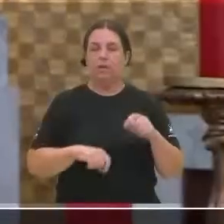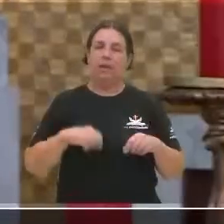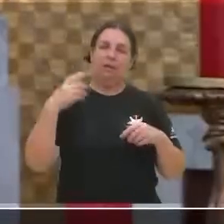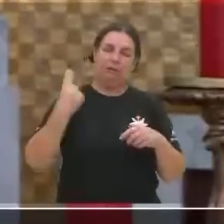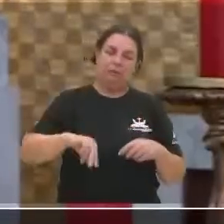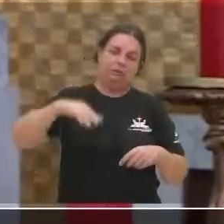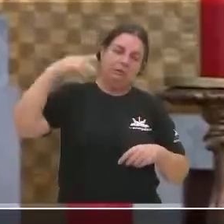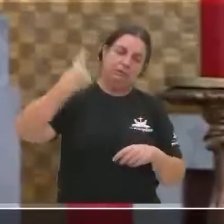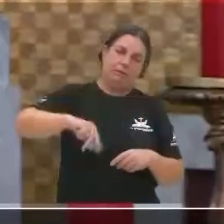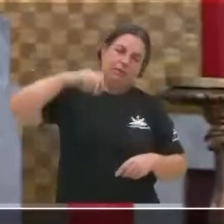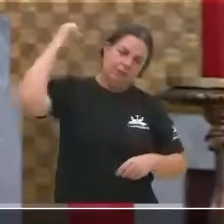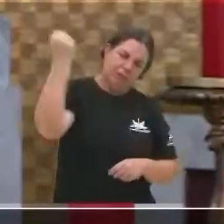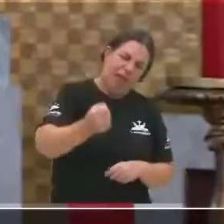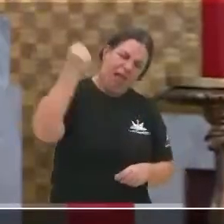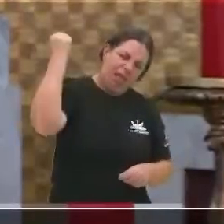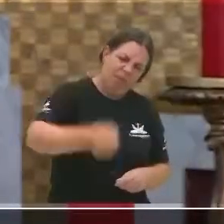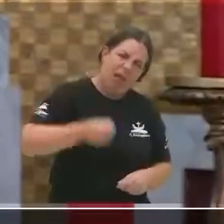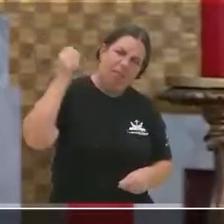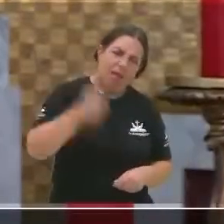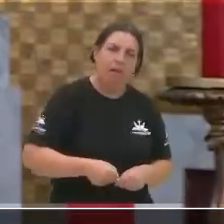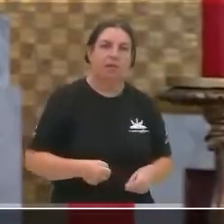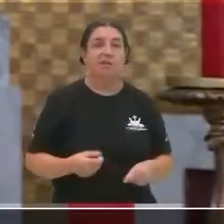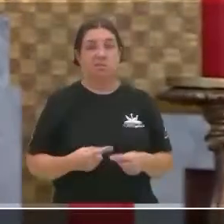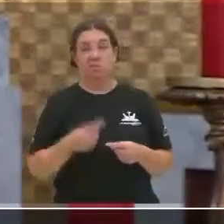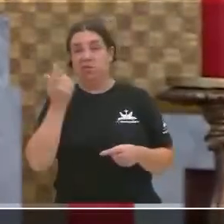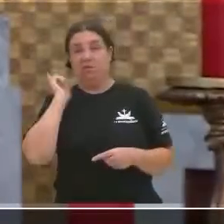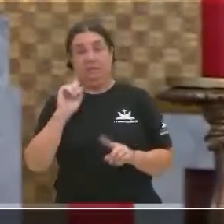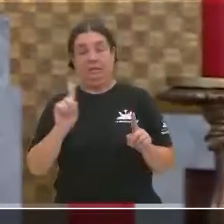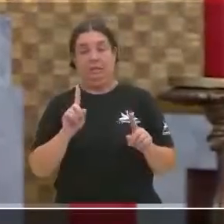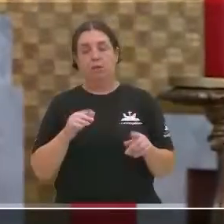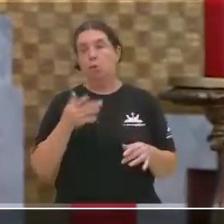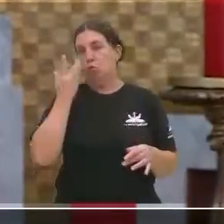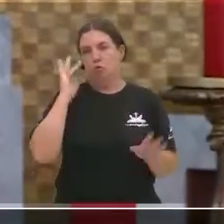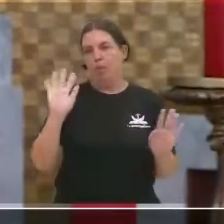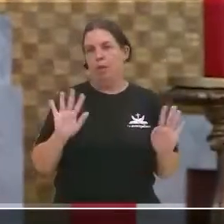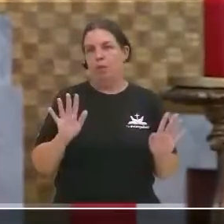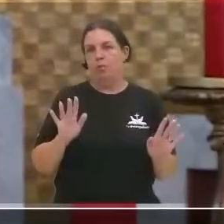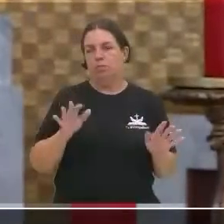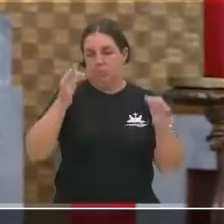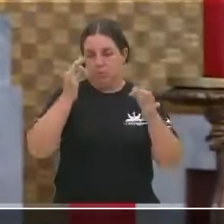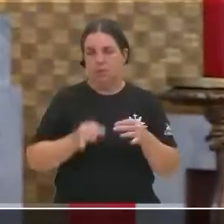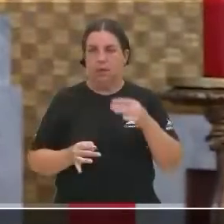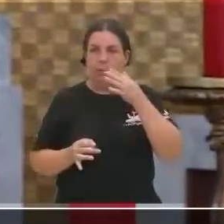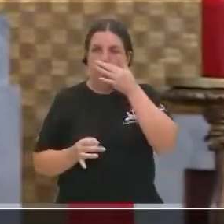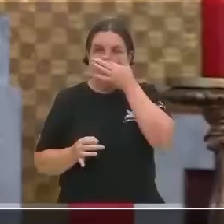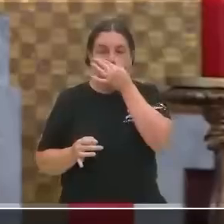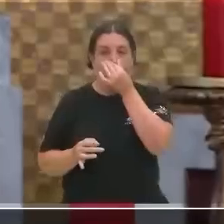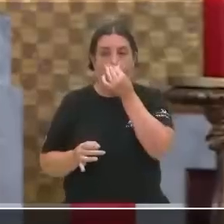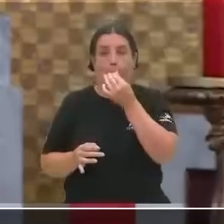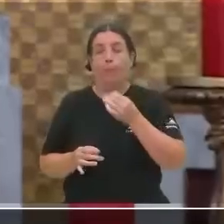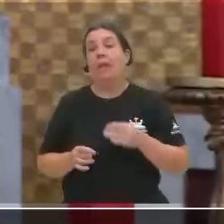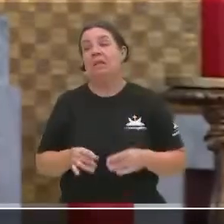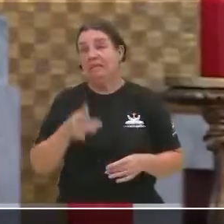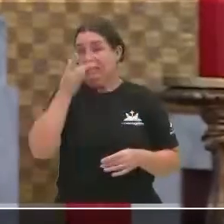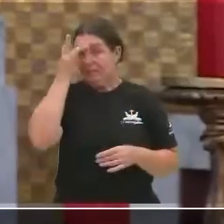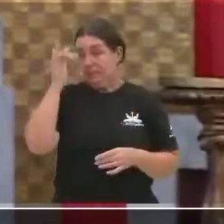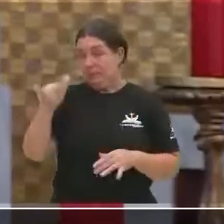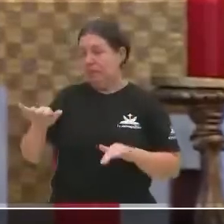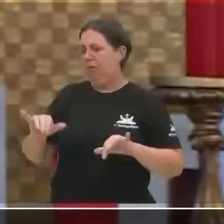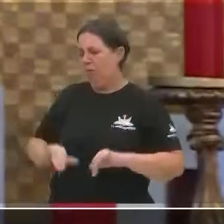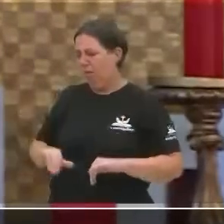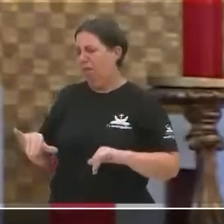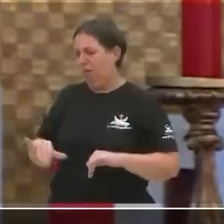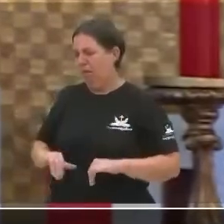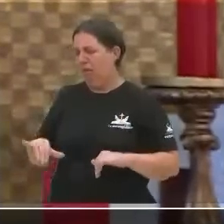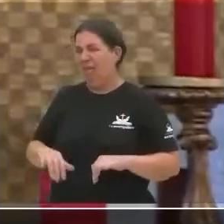muitos golpes eles não tinham uma técnica na decapitação E ela ficou